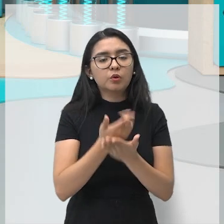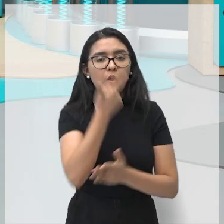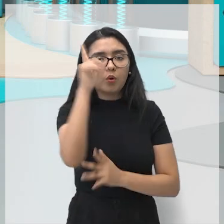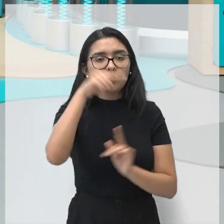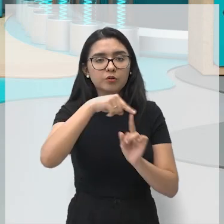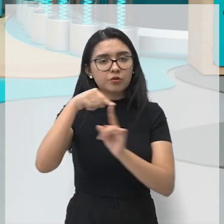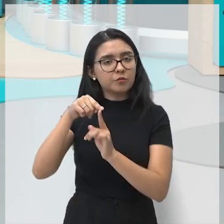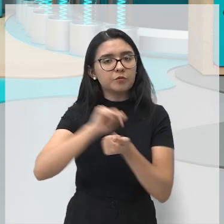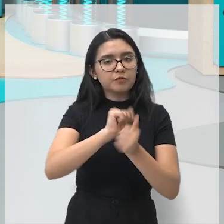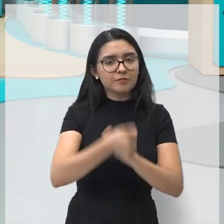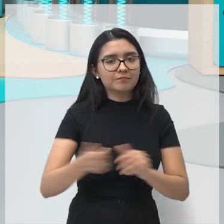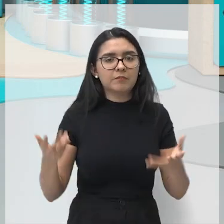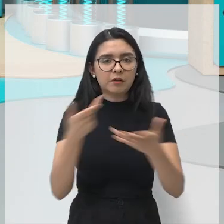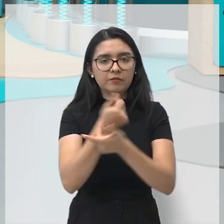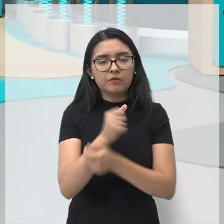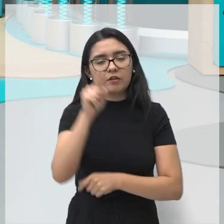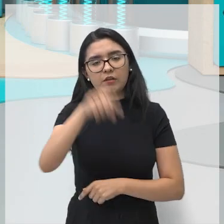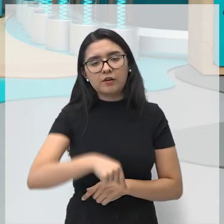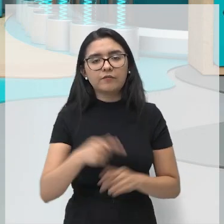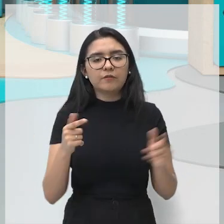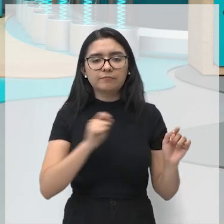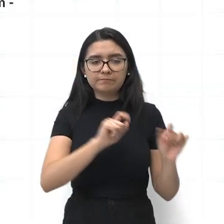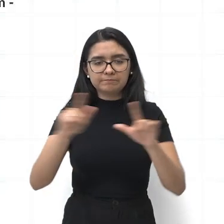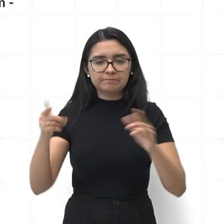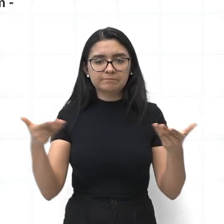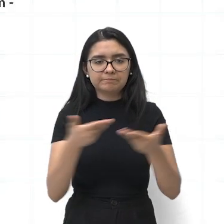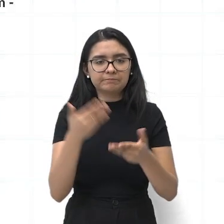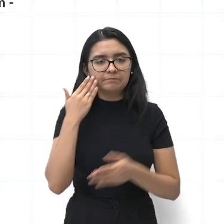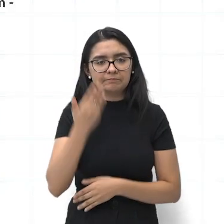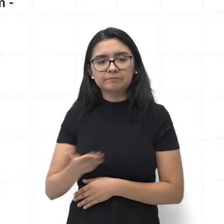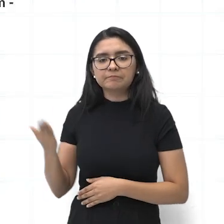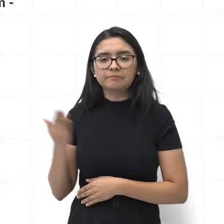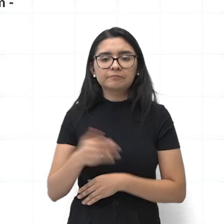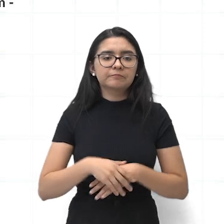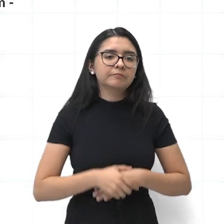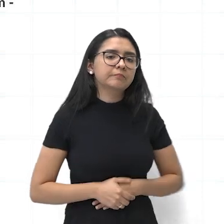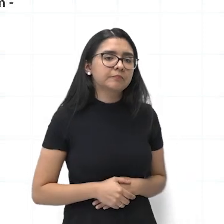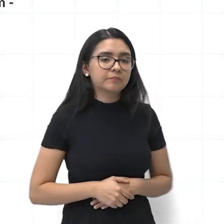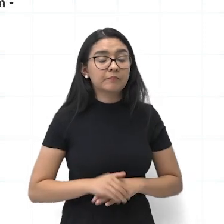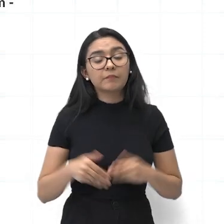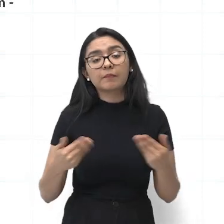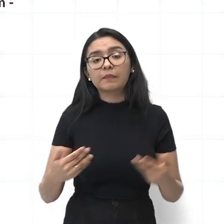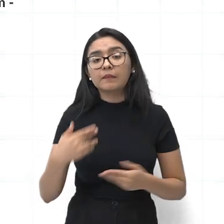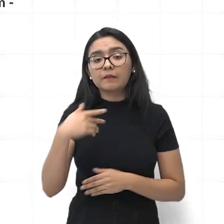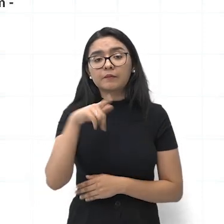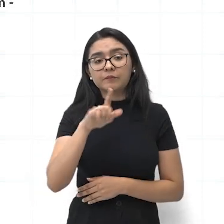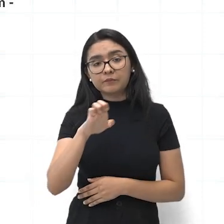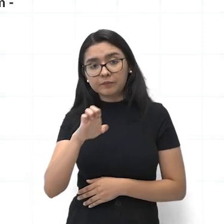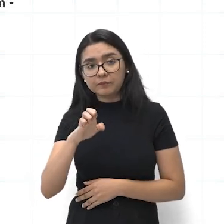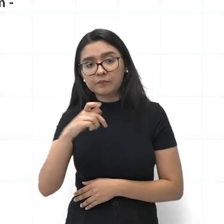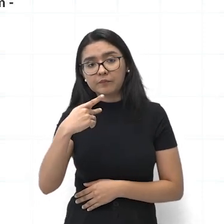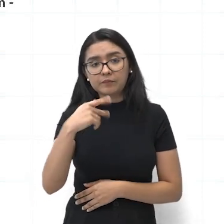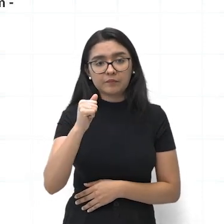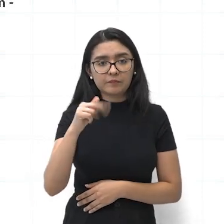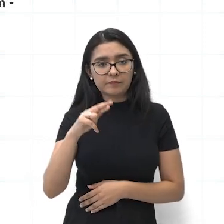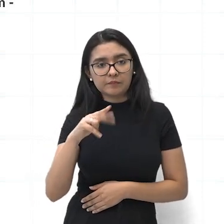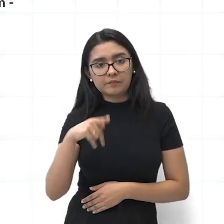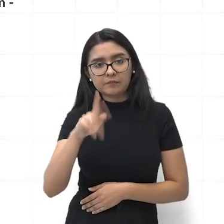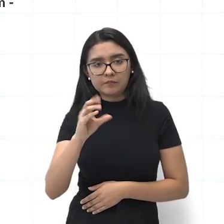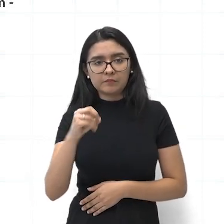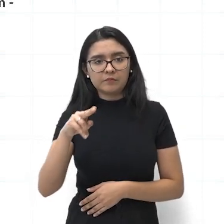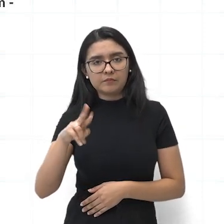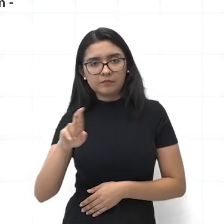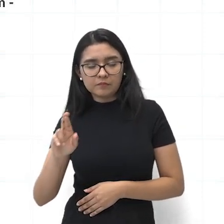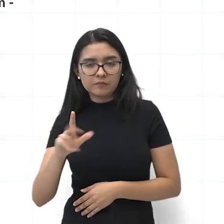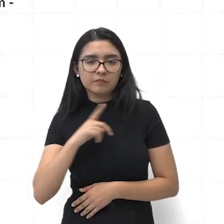outra modalidade maravilhosa, que é essa que aparece na cartela para vocês. Nós falamos sobre o Le Parkour,